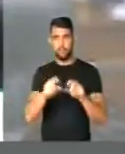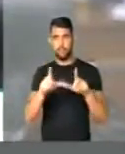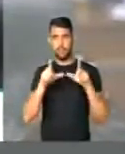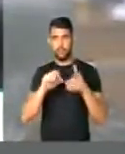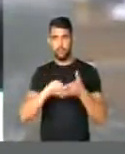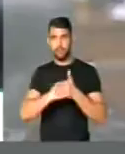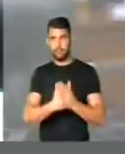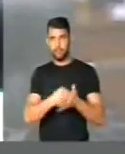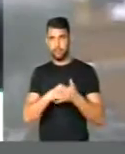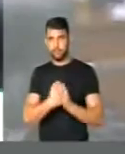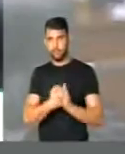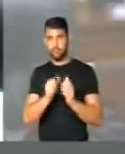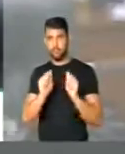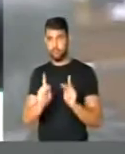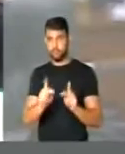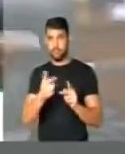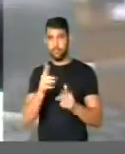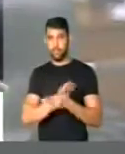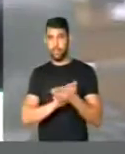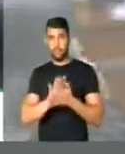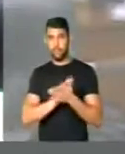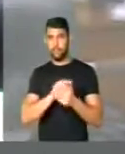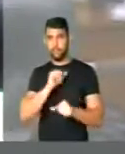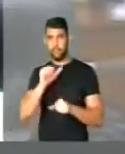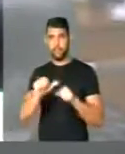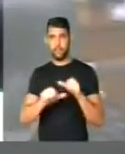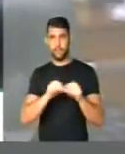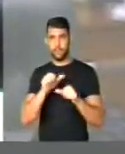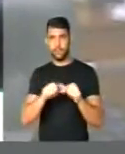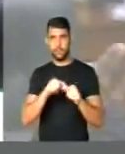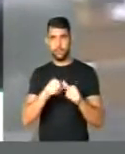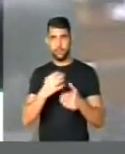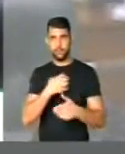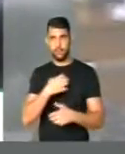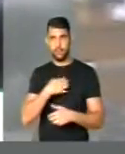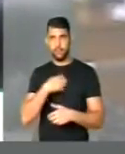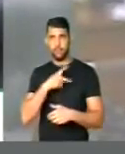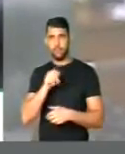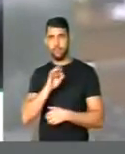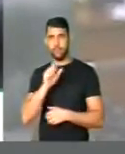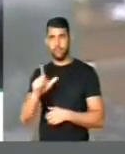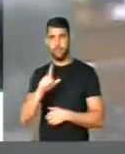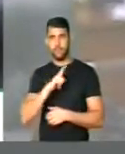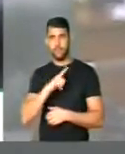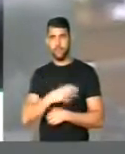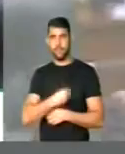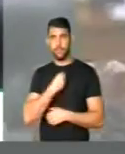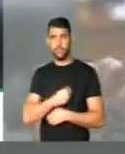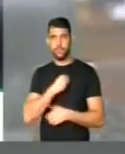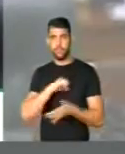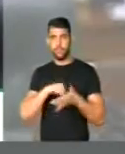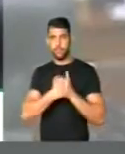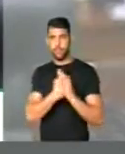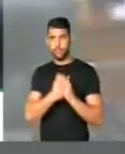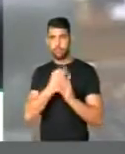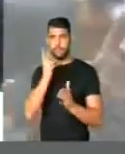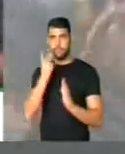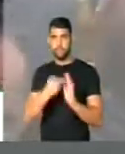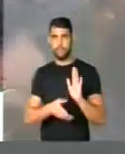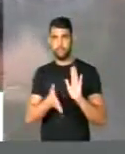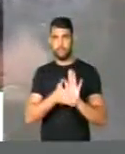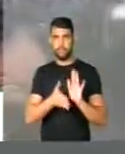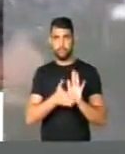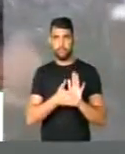painel obstrução. Não houve uma modificação do comportamento do PSOL em relação à obstrução das